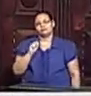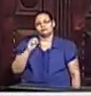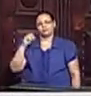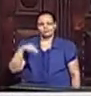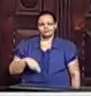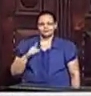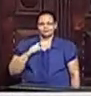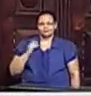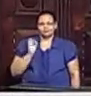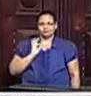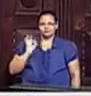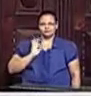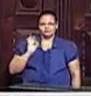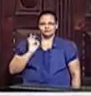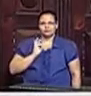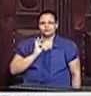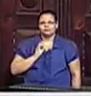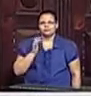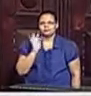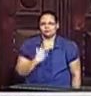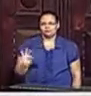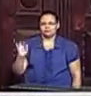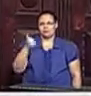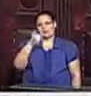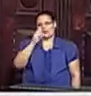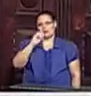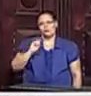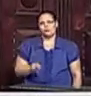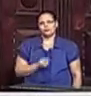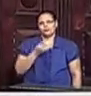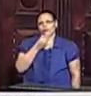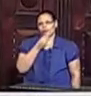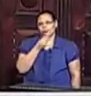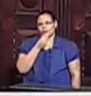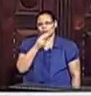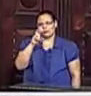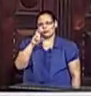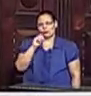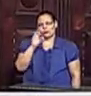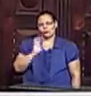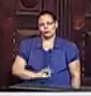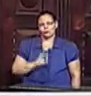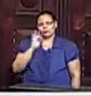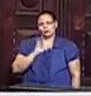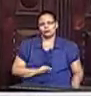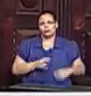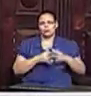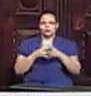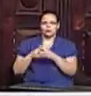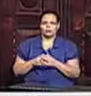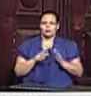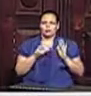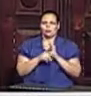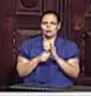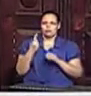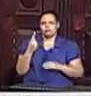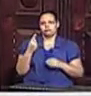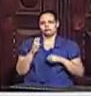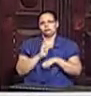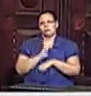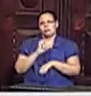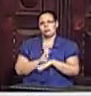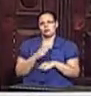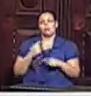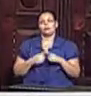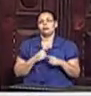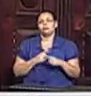Polícia Rodoviária Federal de 10 mil homens, tem 50% do roubo de cargas em um único estado, por